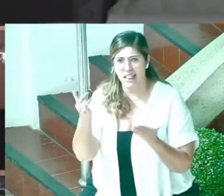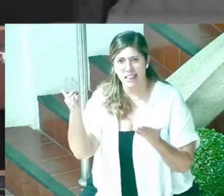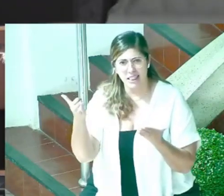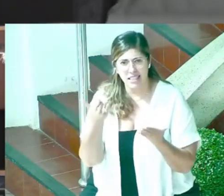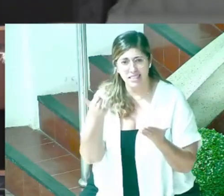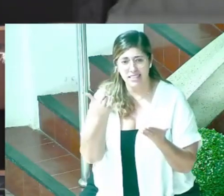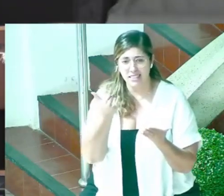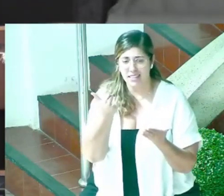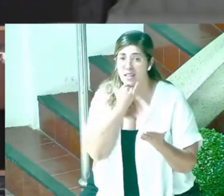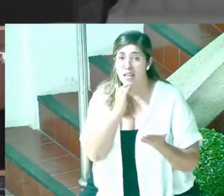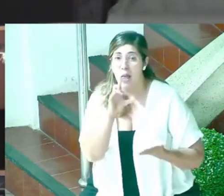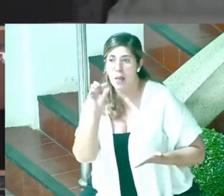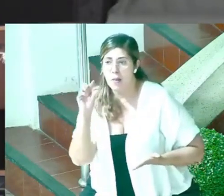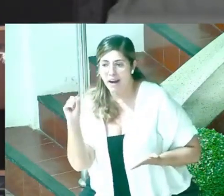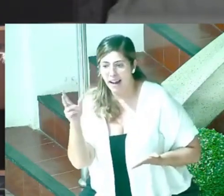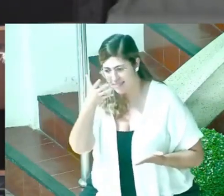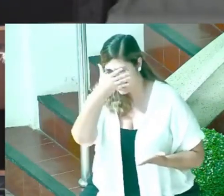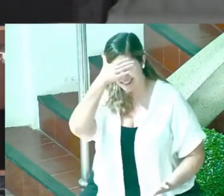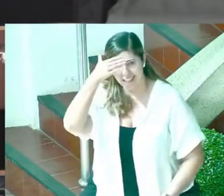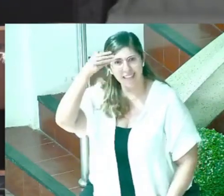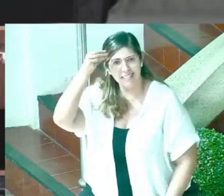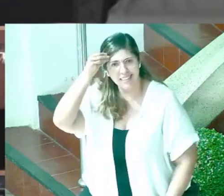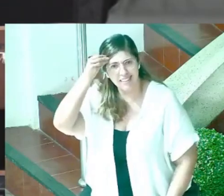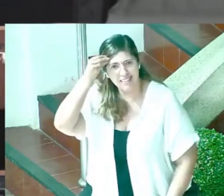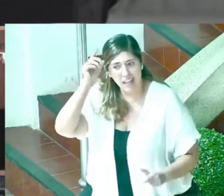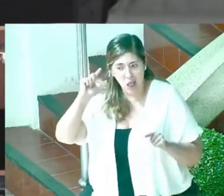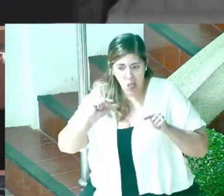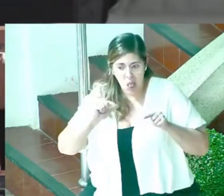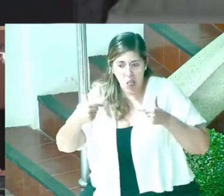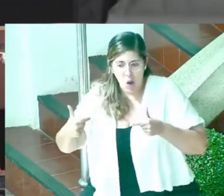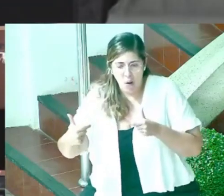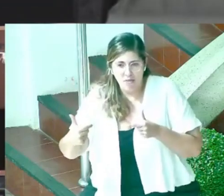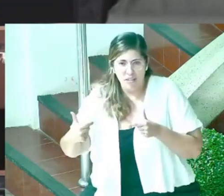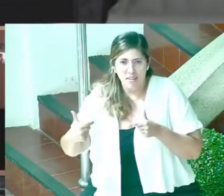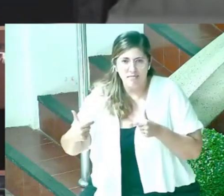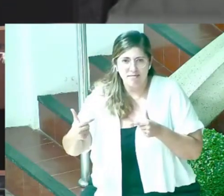somos agraciados, somos alvos de sua misericórdia,